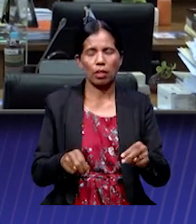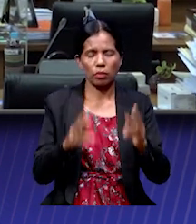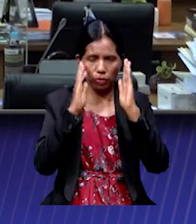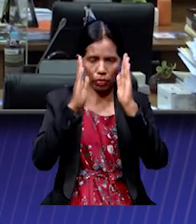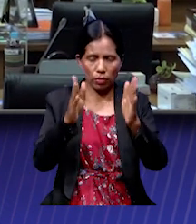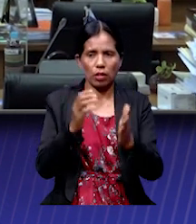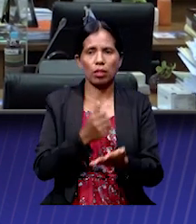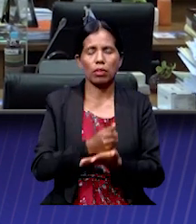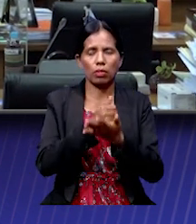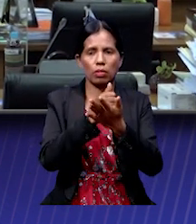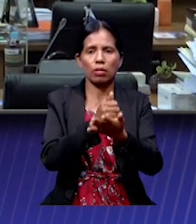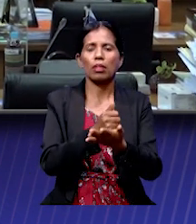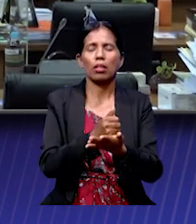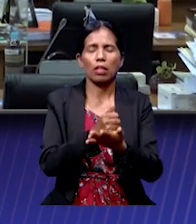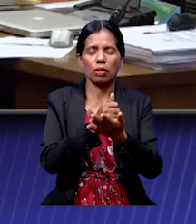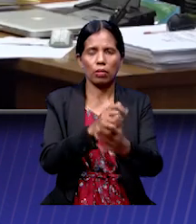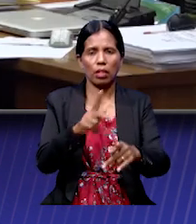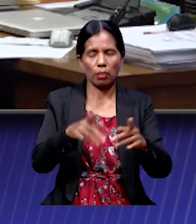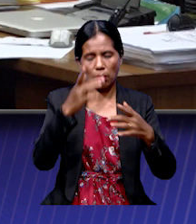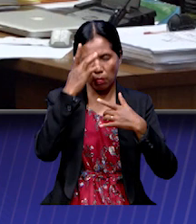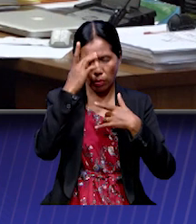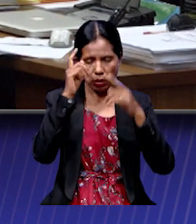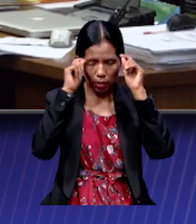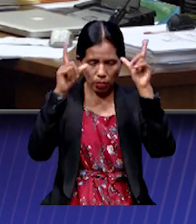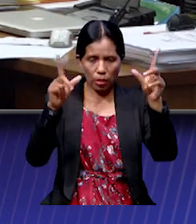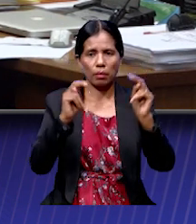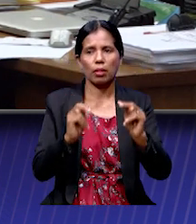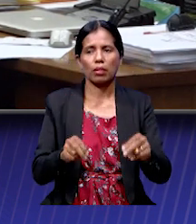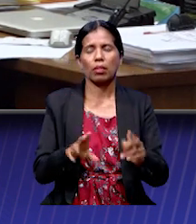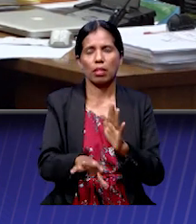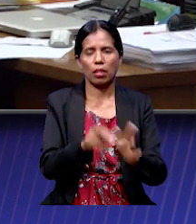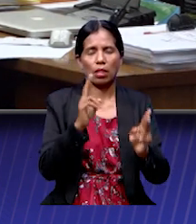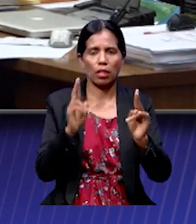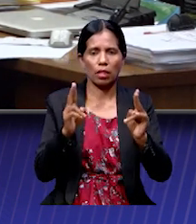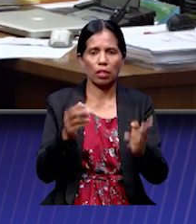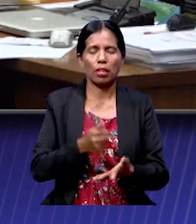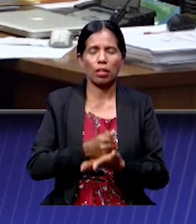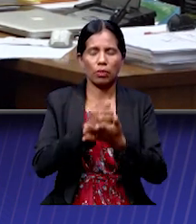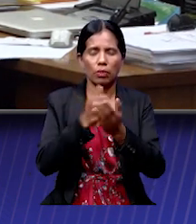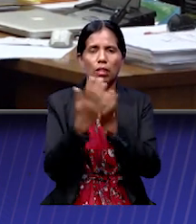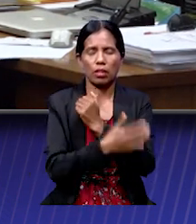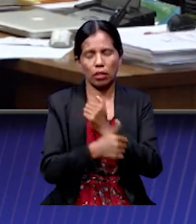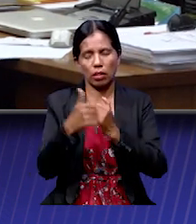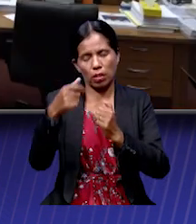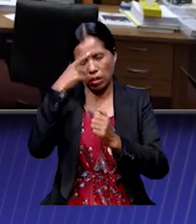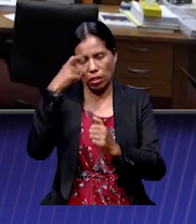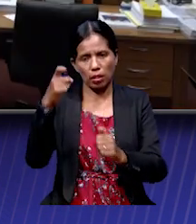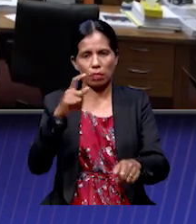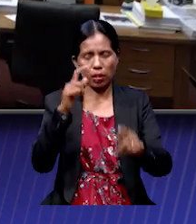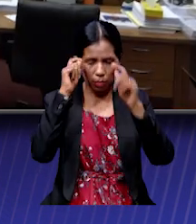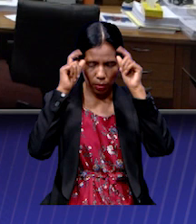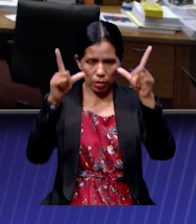atenção sério, pode bele salva paciente timoroan, ne be precisa retan la lais tratamento ia rai liur, tamba Timor-Leste